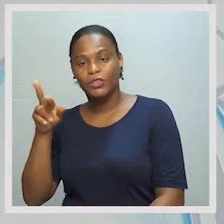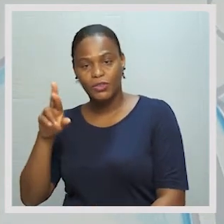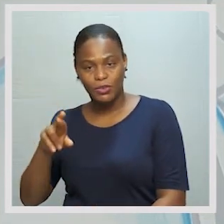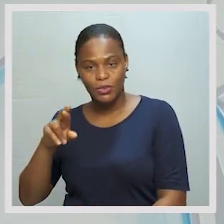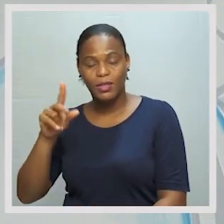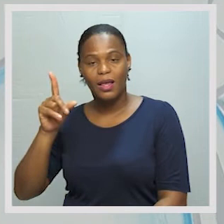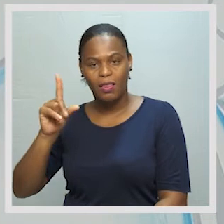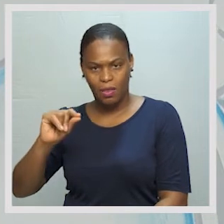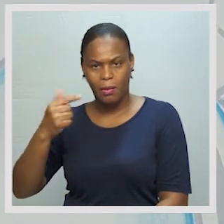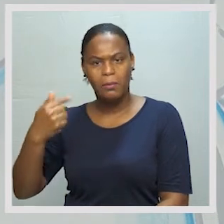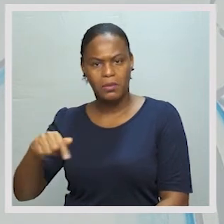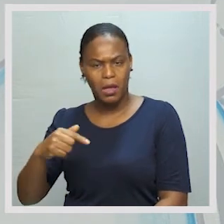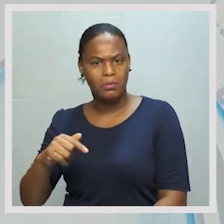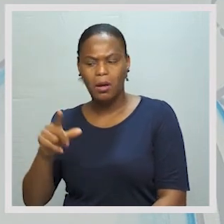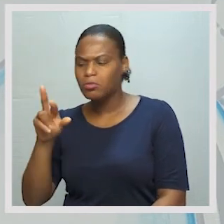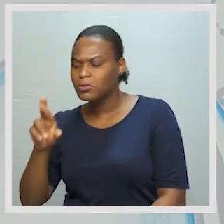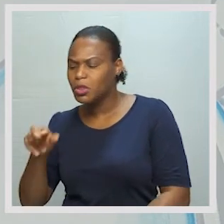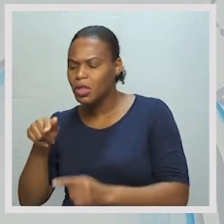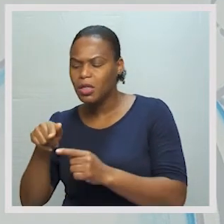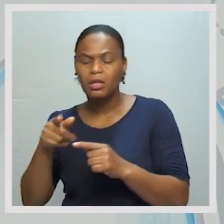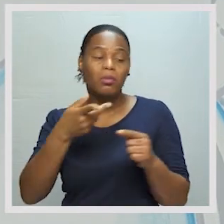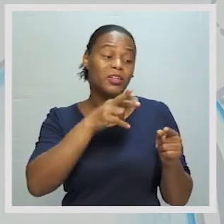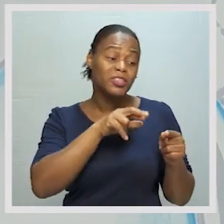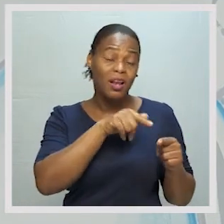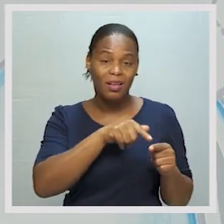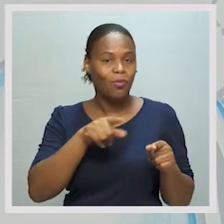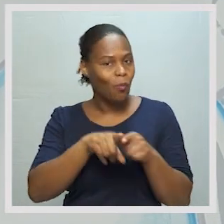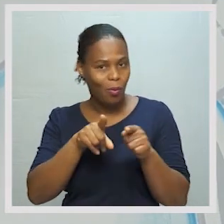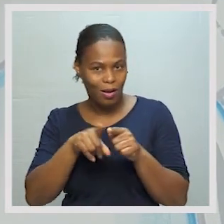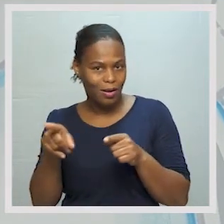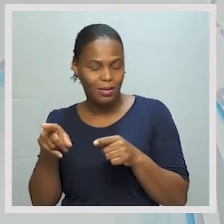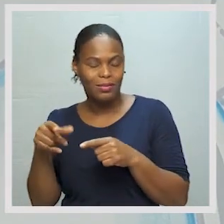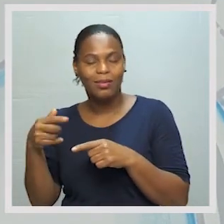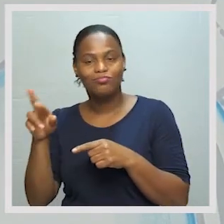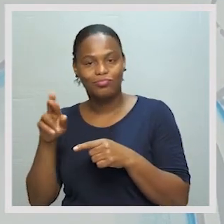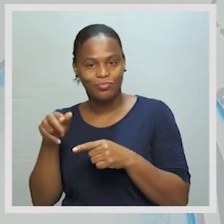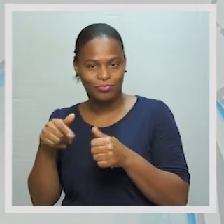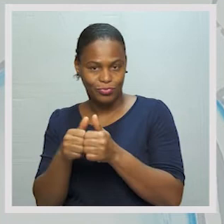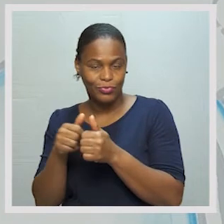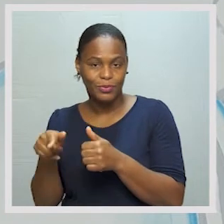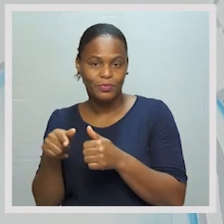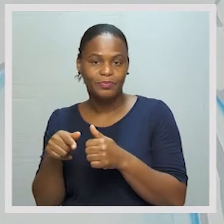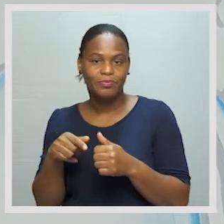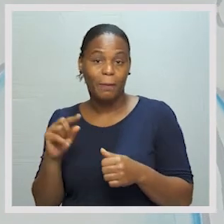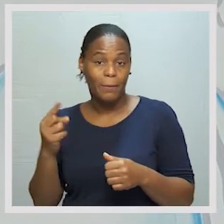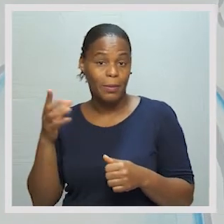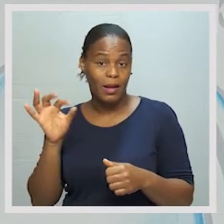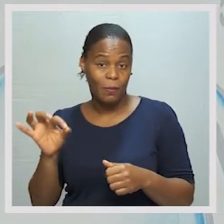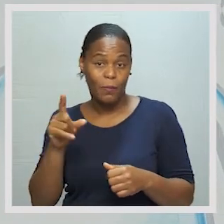2x tem a mesma parte literal, que é a incógnita x, que é do primeiro